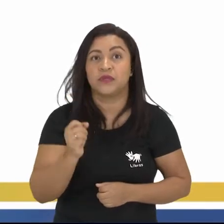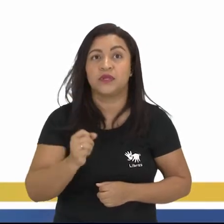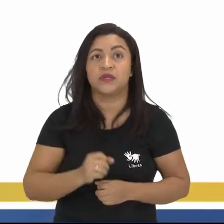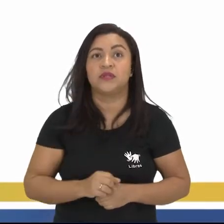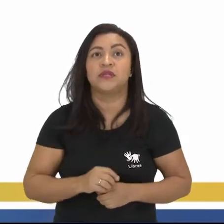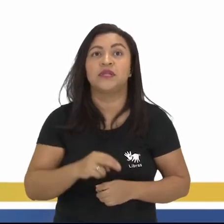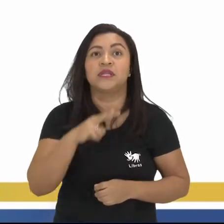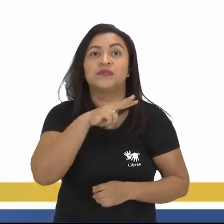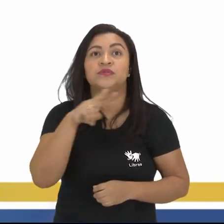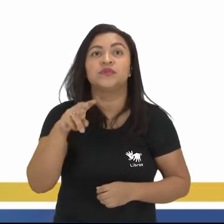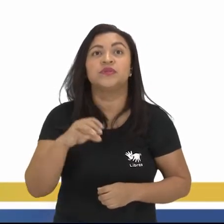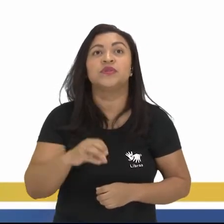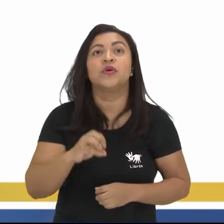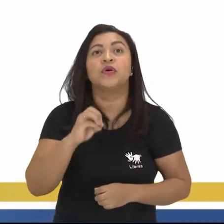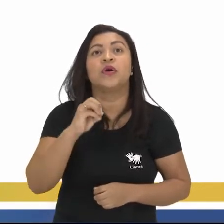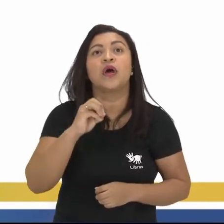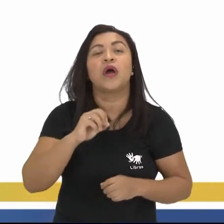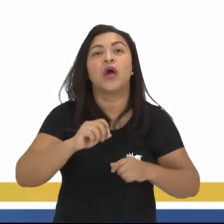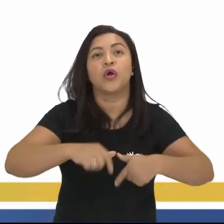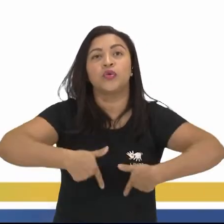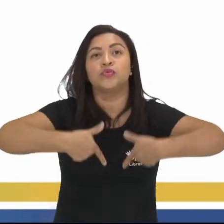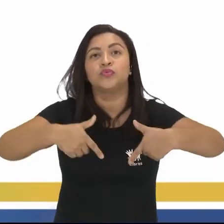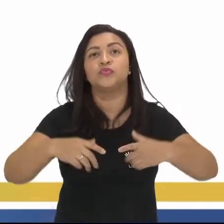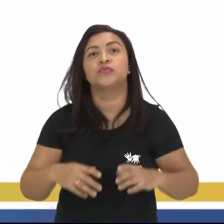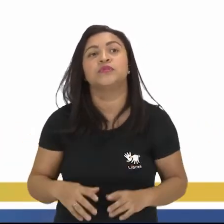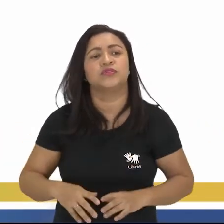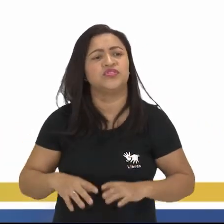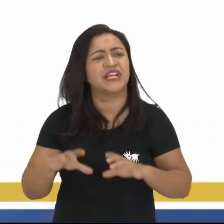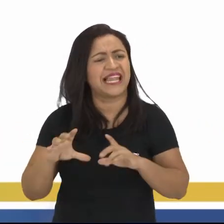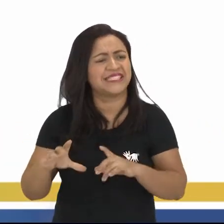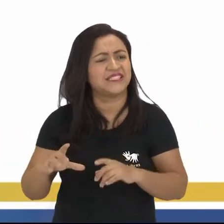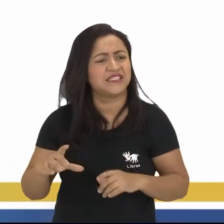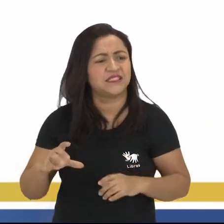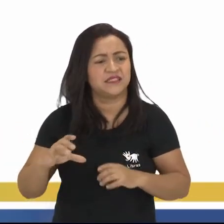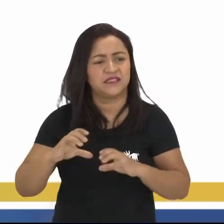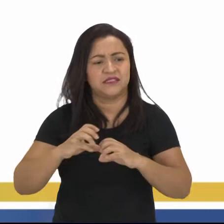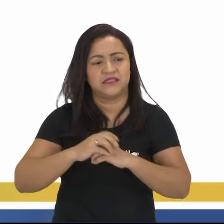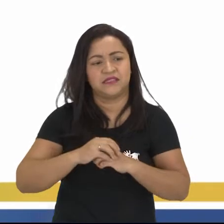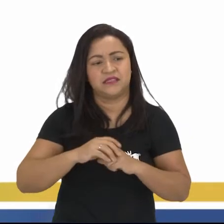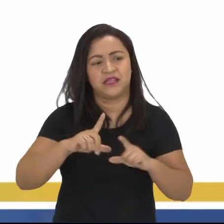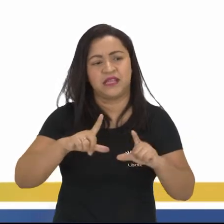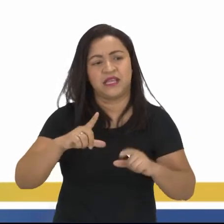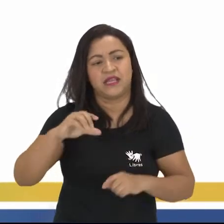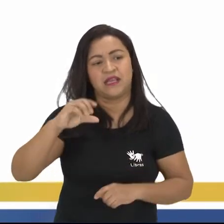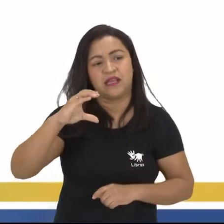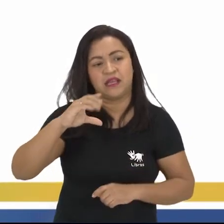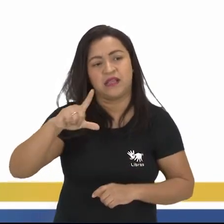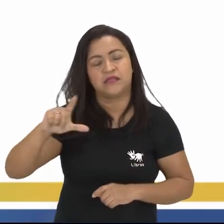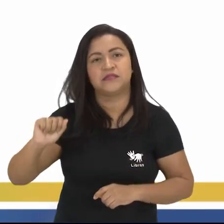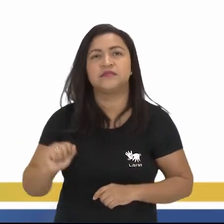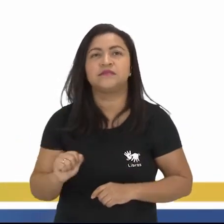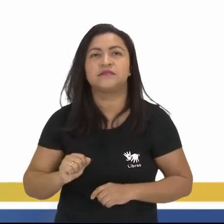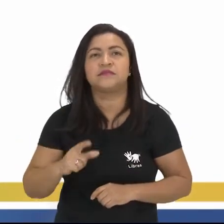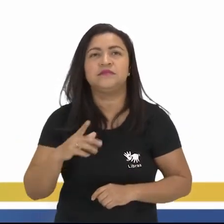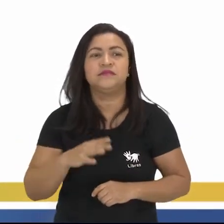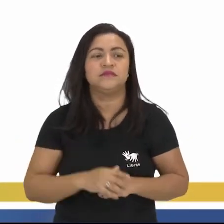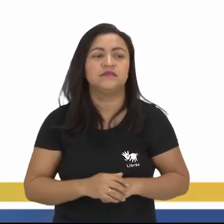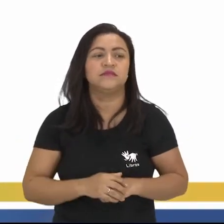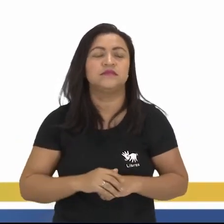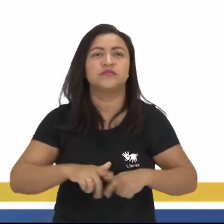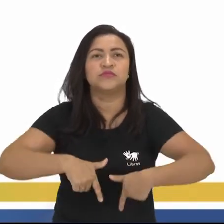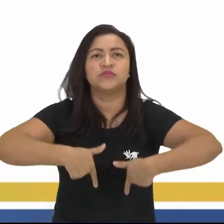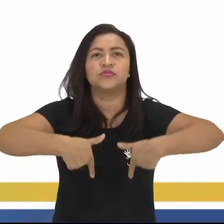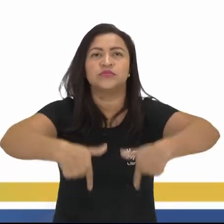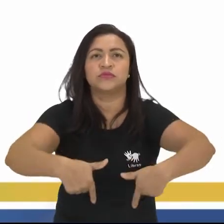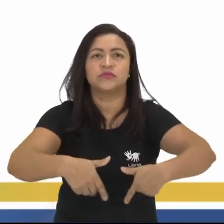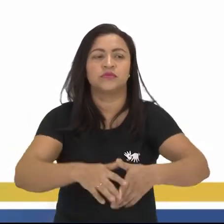de estudo, luta de classes. Nós já tivemos uma aula em que eu pontuei para vocês a respeito da luta de classes. Mas